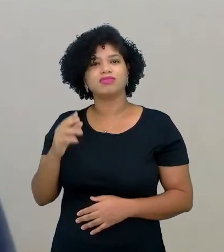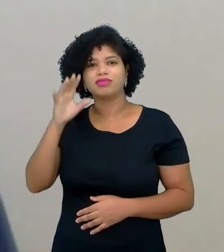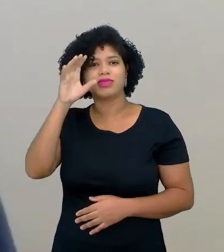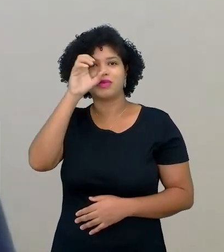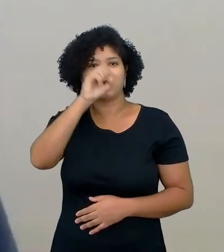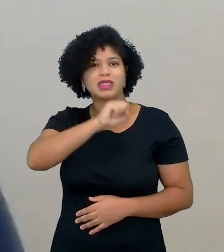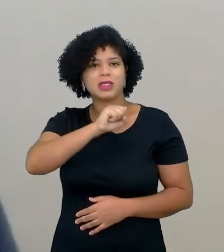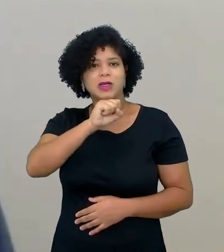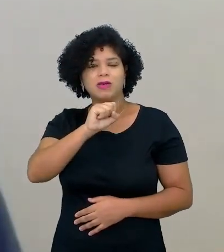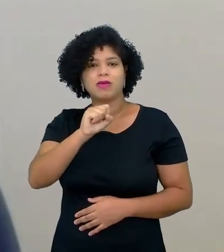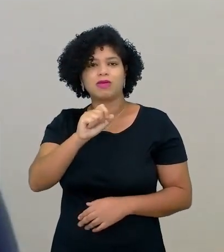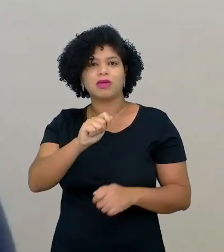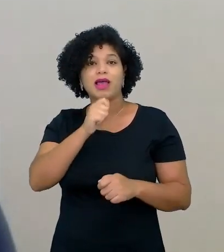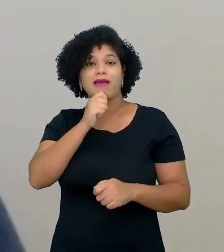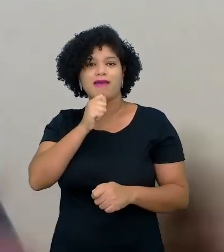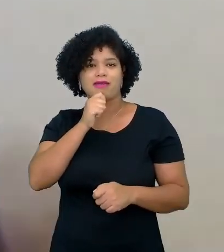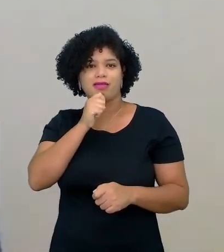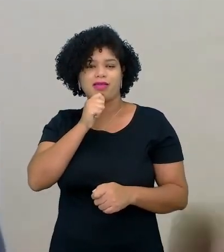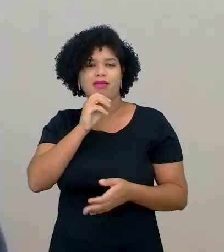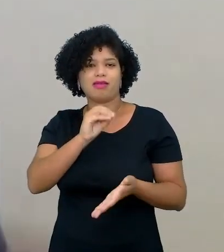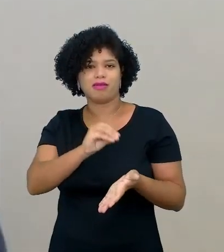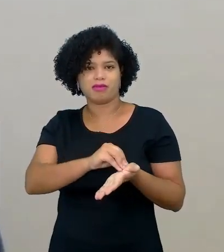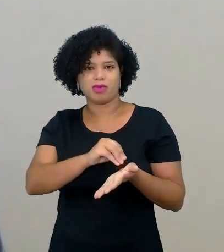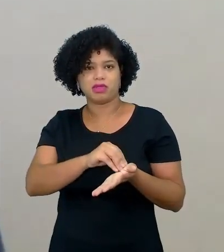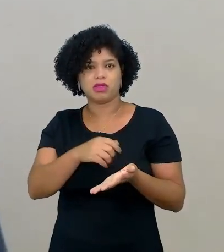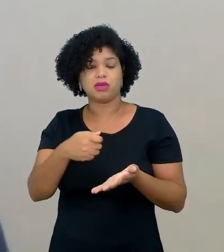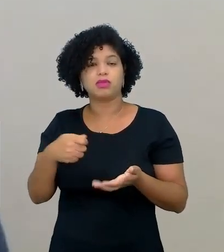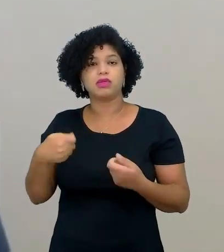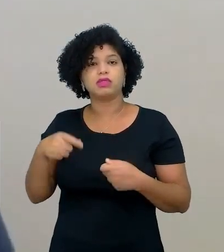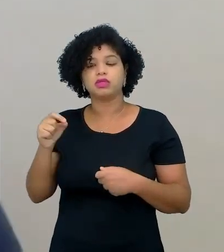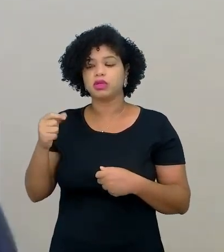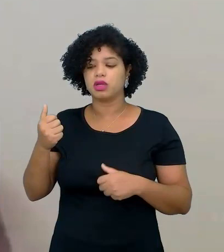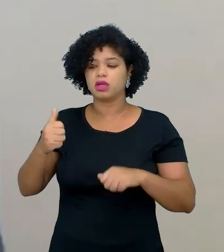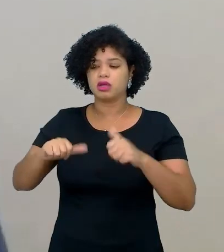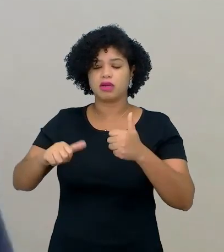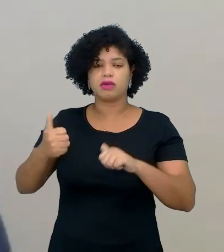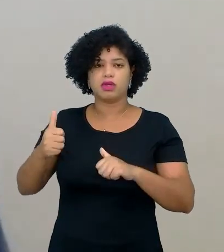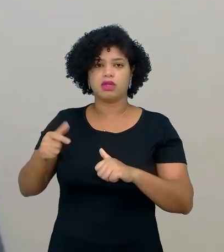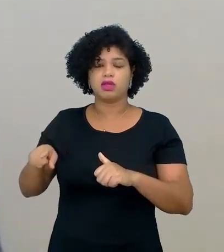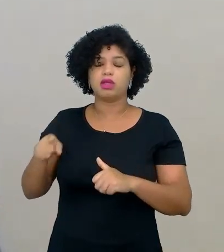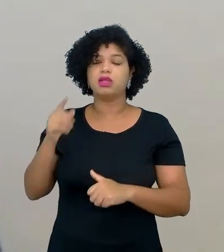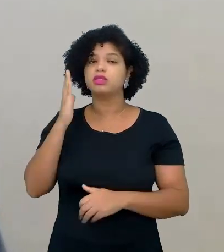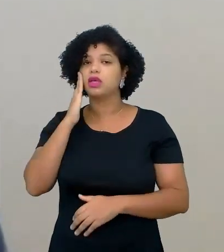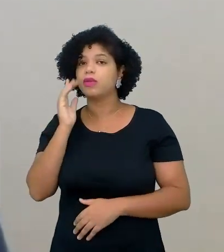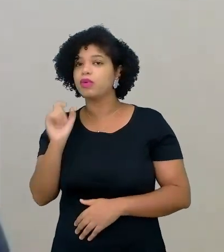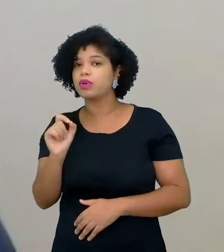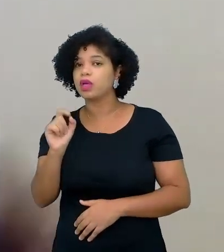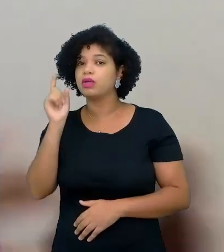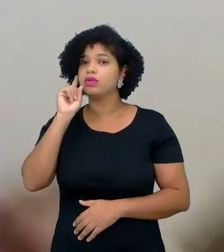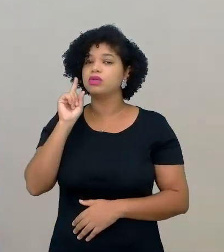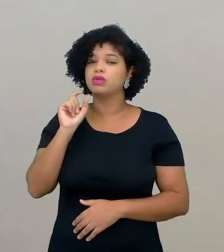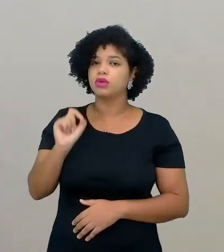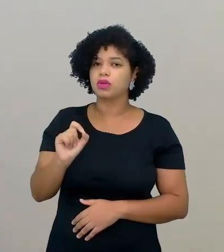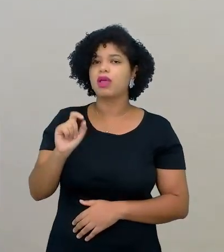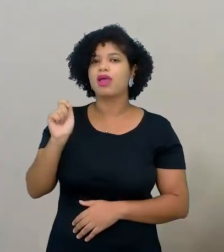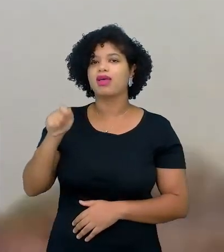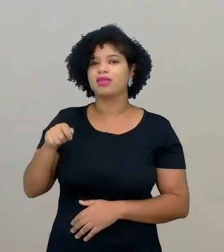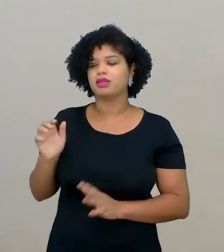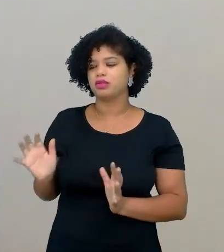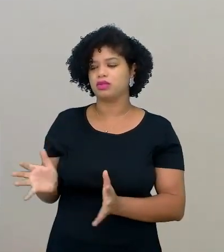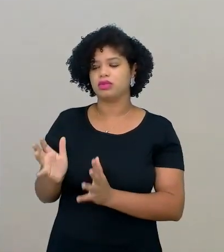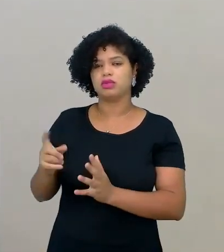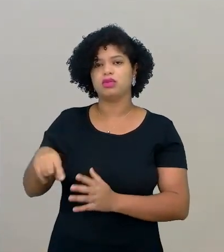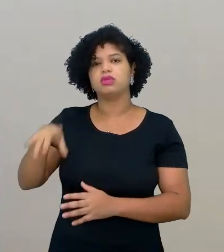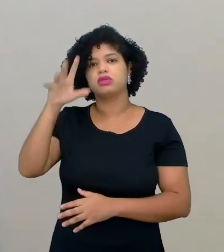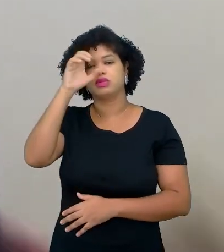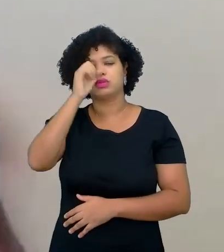capaz de fazer. Então, esse mapeamento, saber aonde esse aluno está parado, é a melhor forma que eu tenho de fazer. Então, eu vou buscar aonde